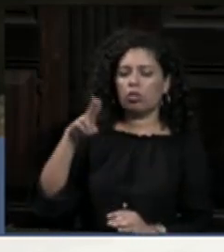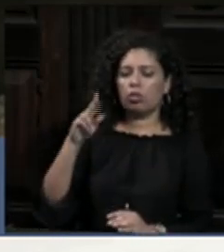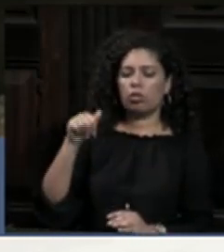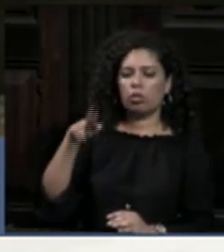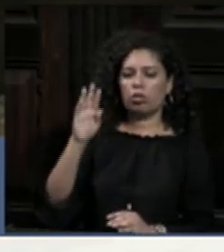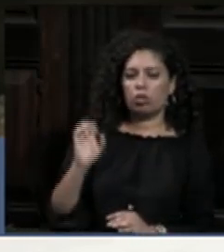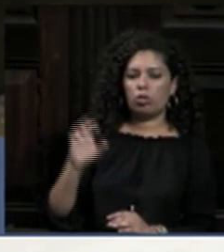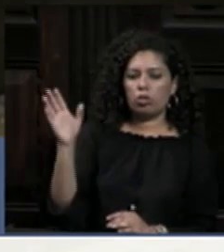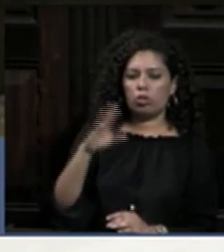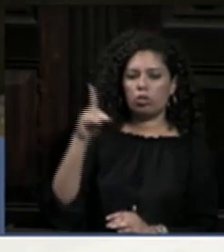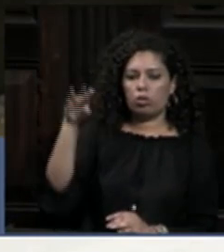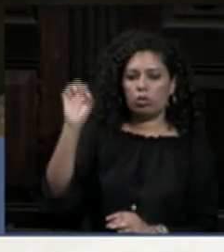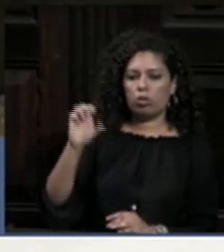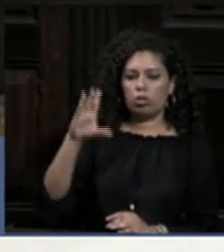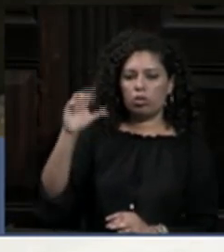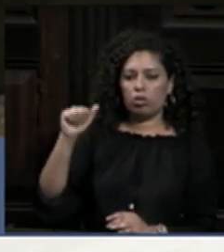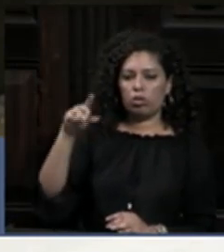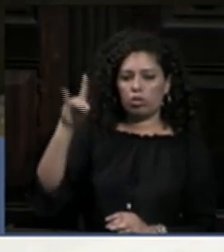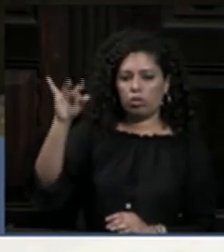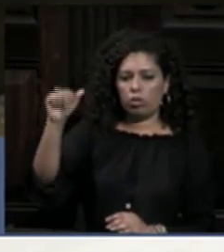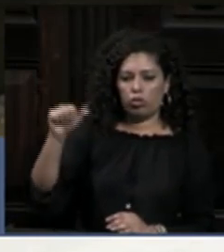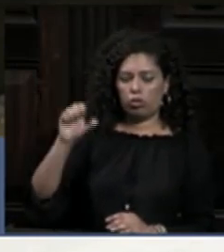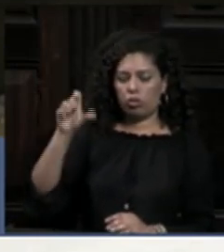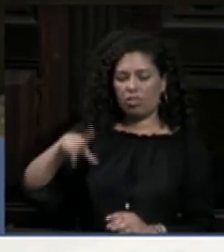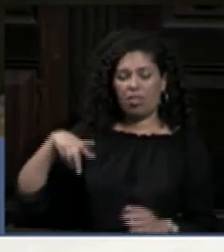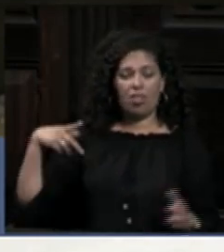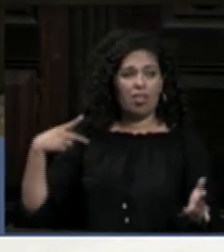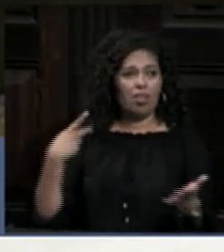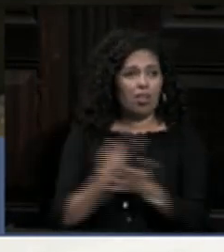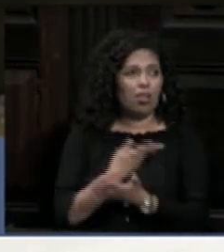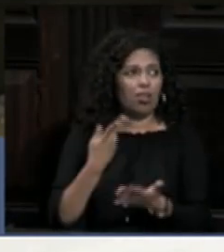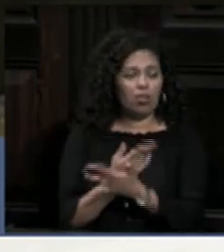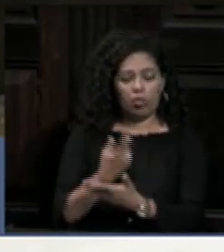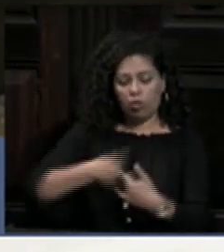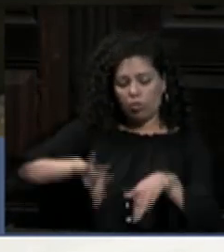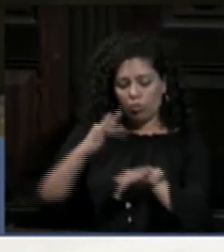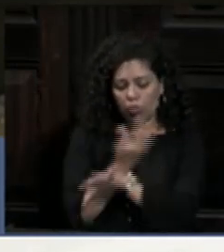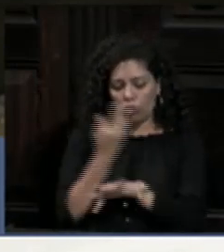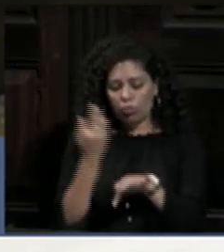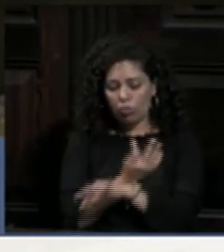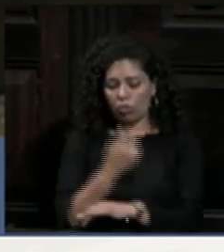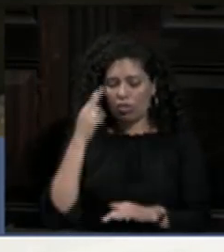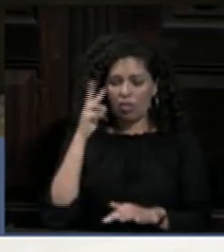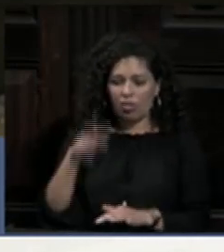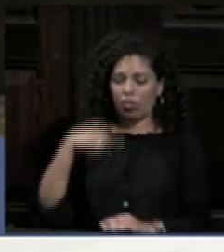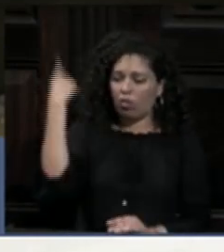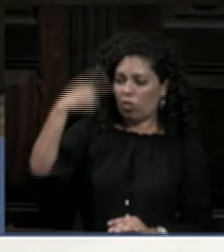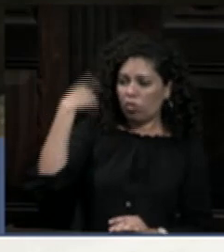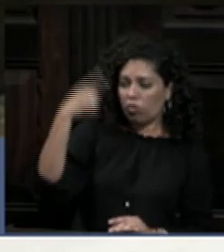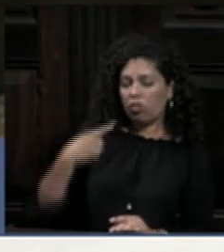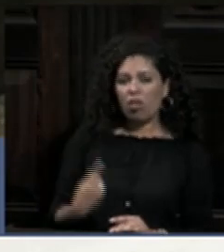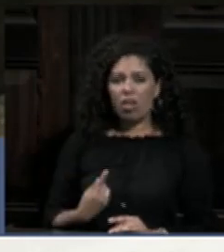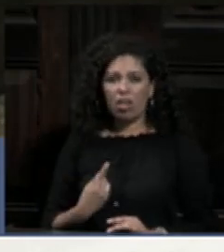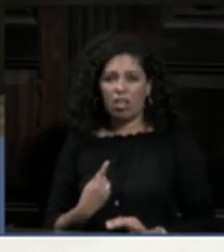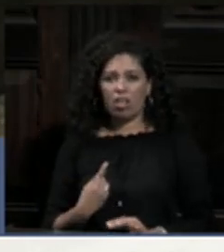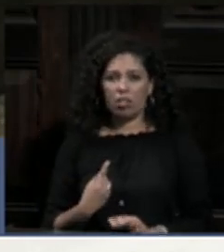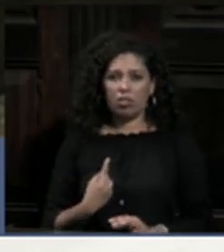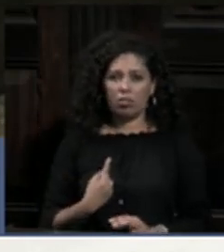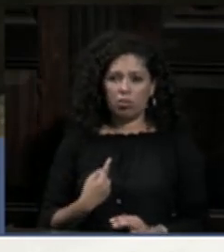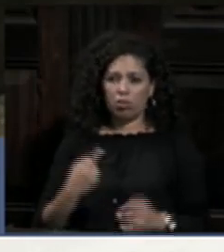tenha o advogado um tratamento daquela natureza principalmente sendo uma advogada